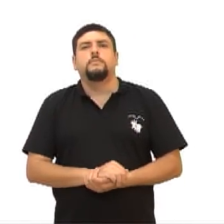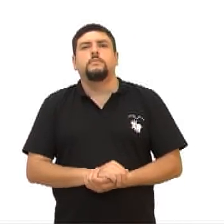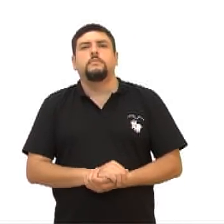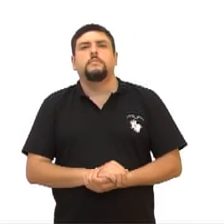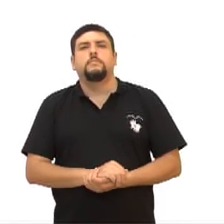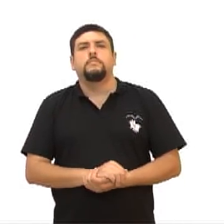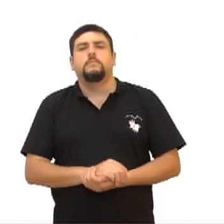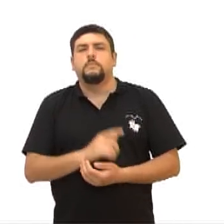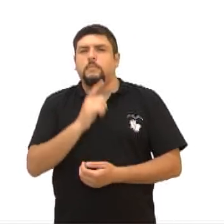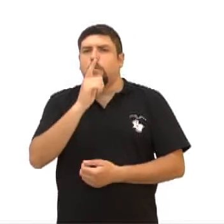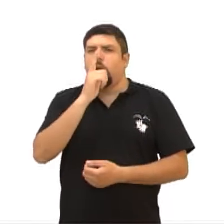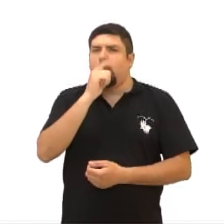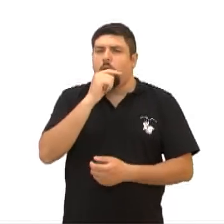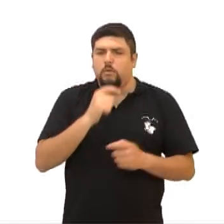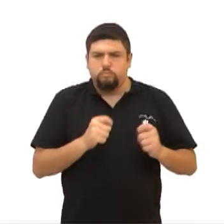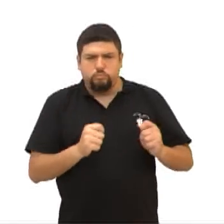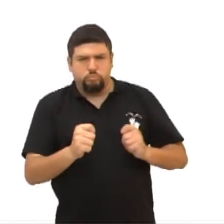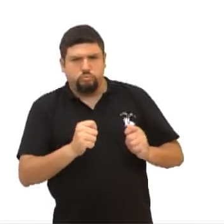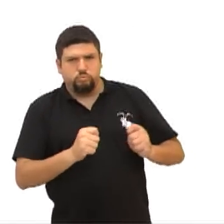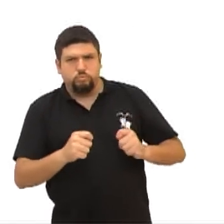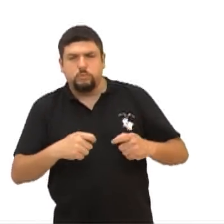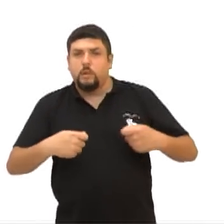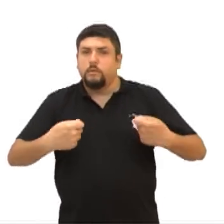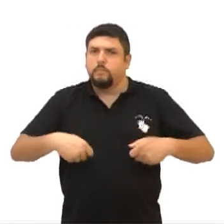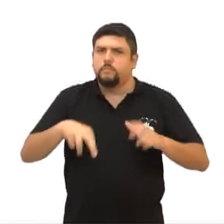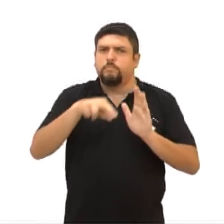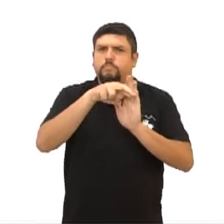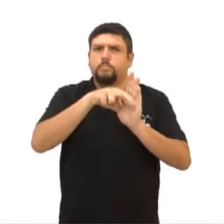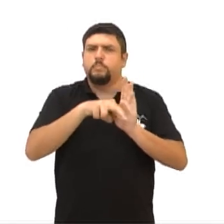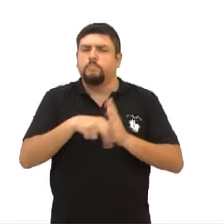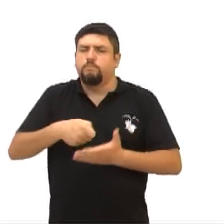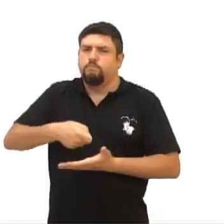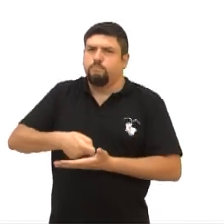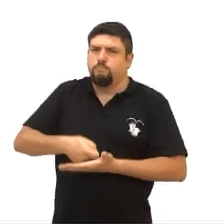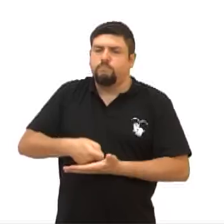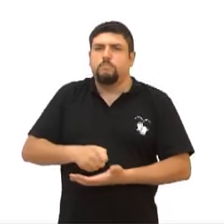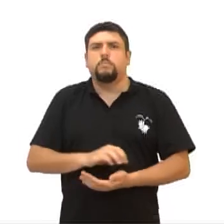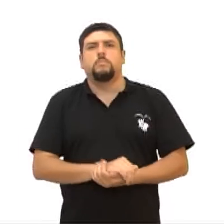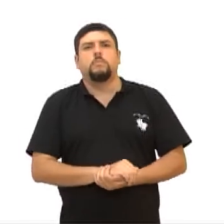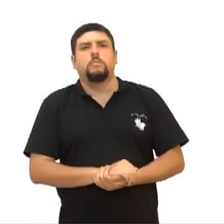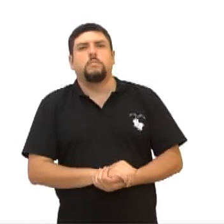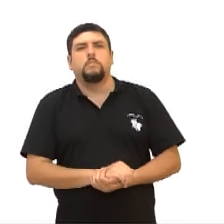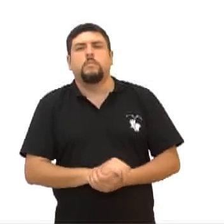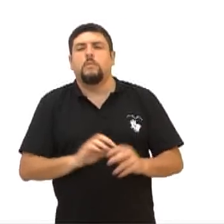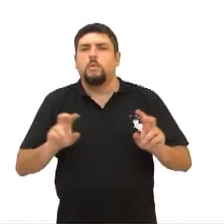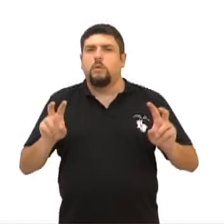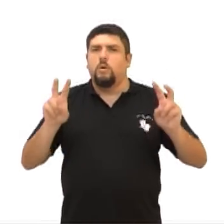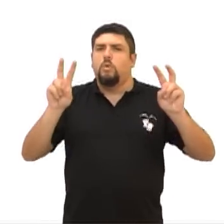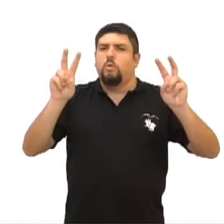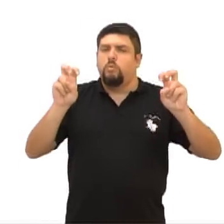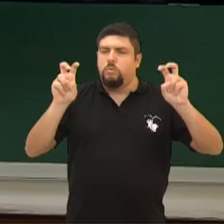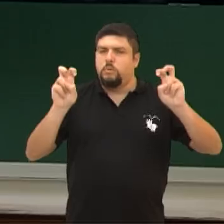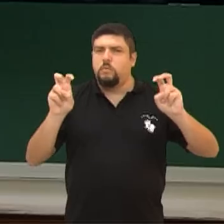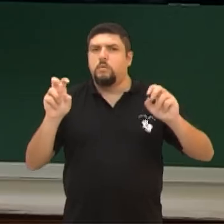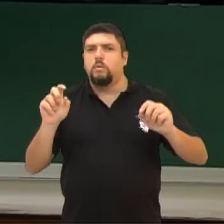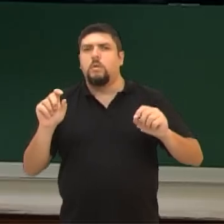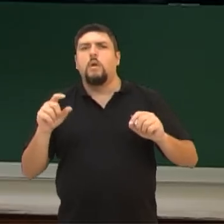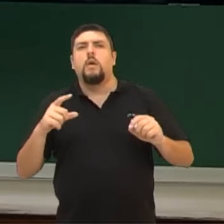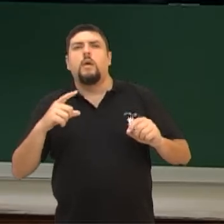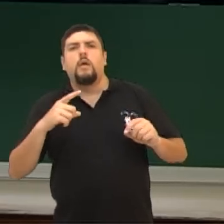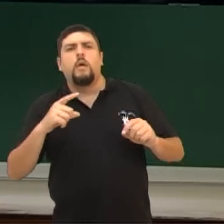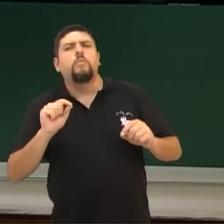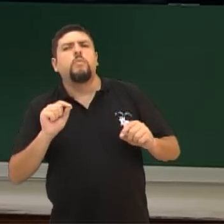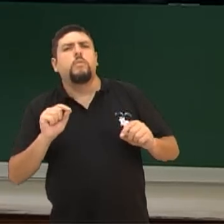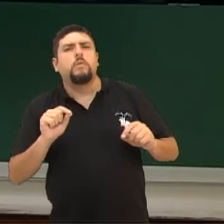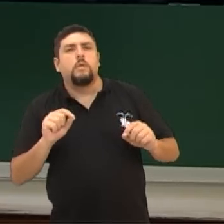Economia de água deve virar rotina, defende especialista. O título apresenta um